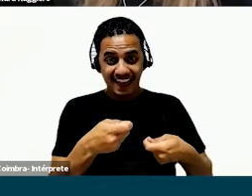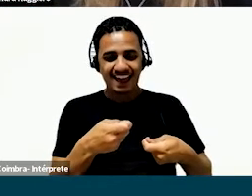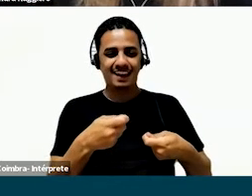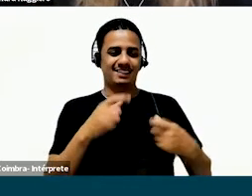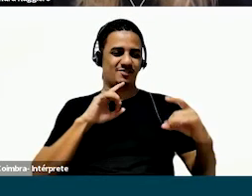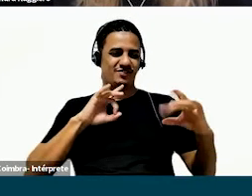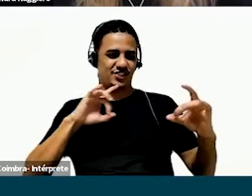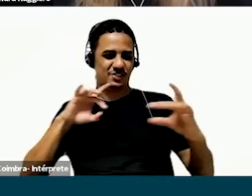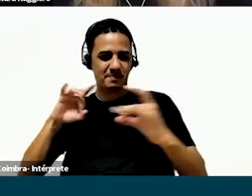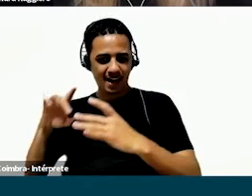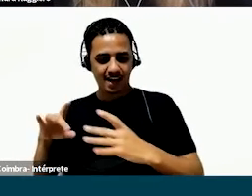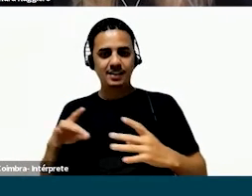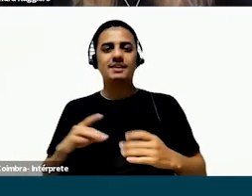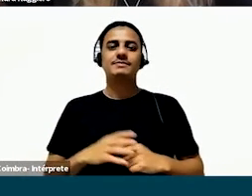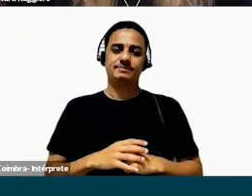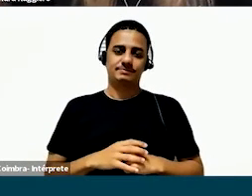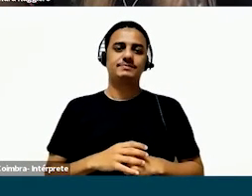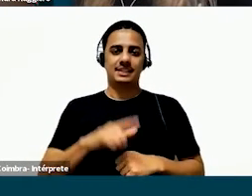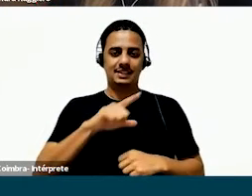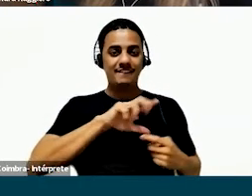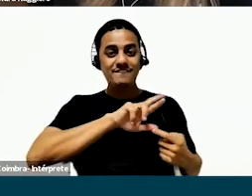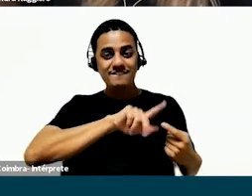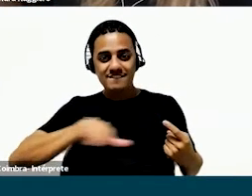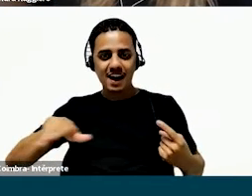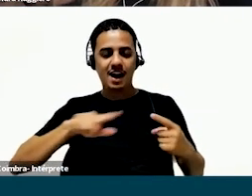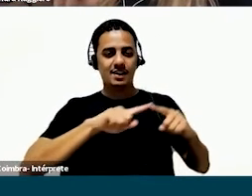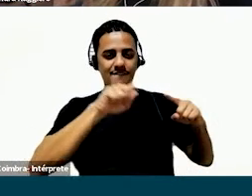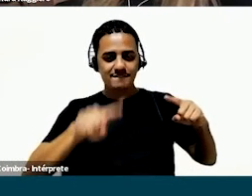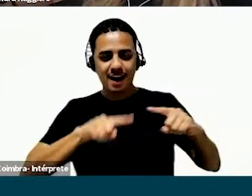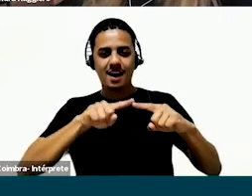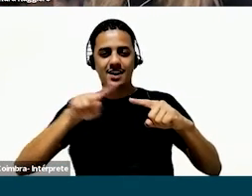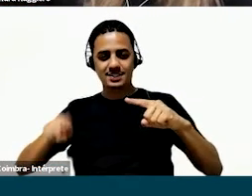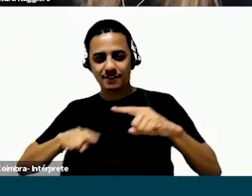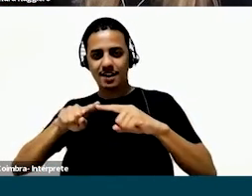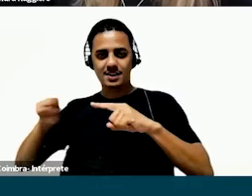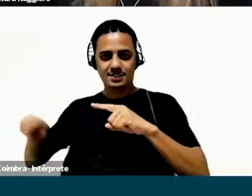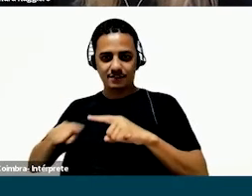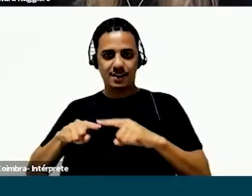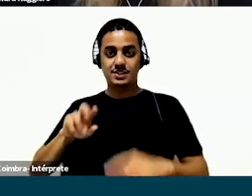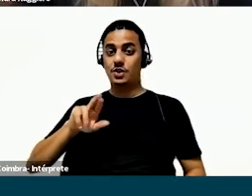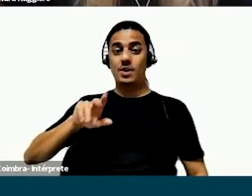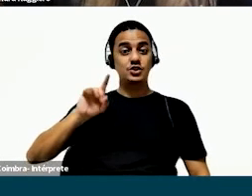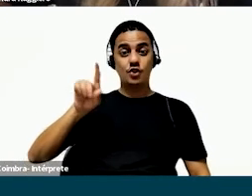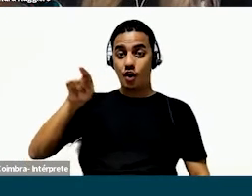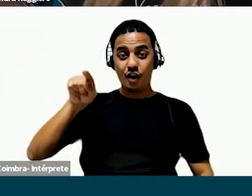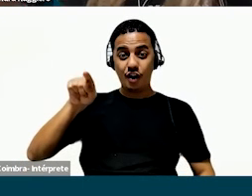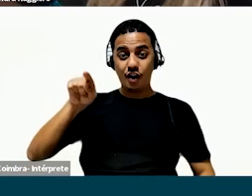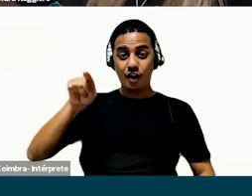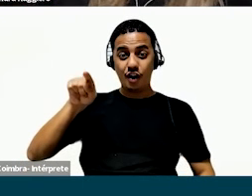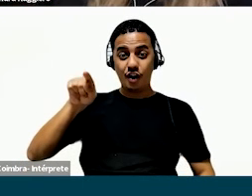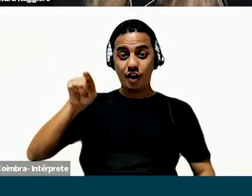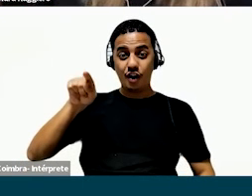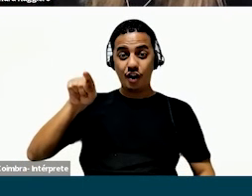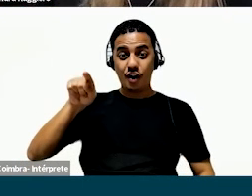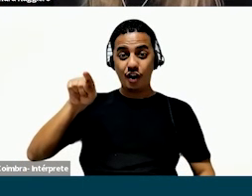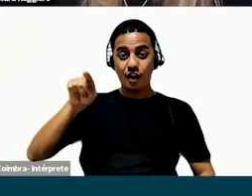essas entregas incrementais, esses feedbacks, então, em diferentes fases daquele ciclo que a gente viu, né? Não só lá no final,